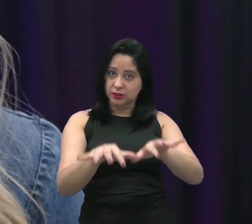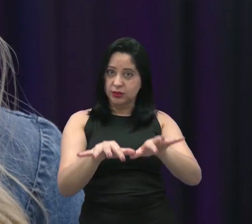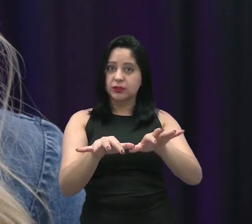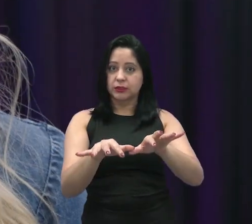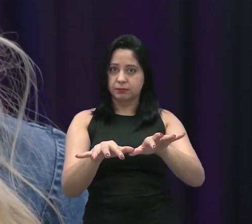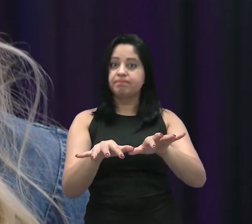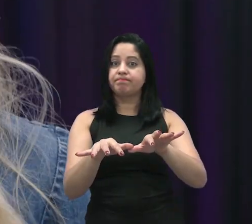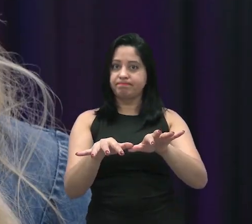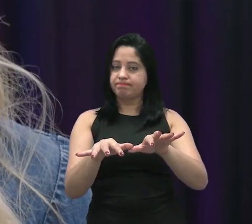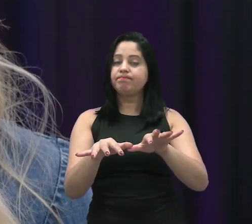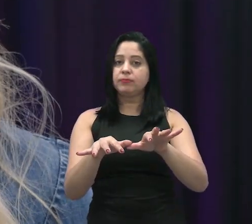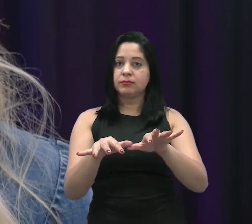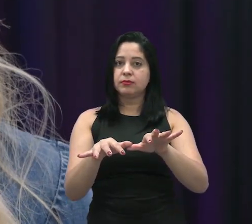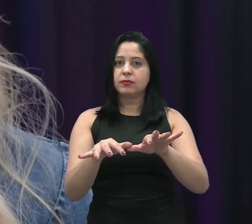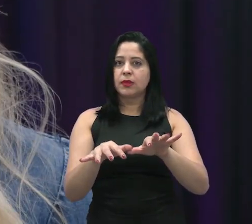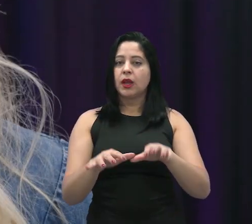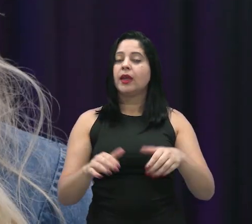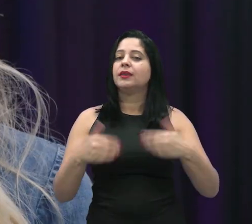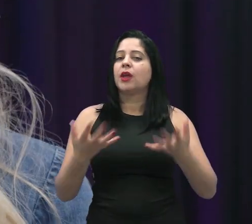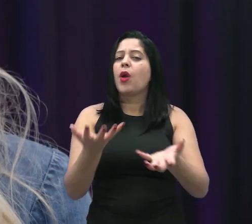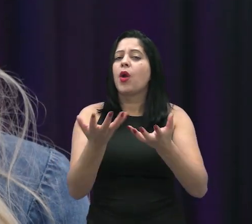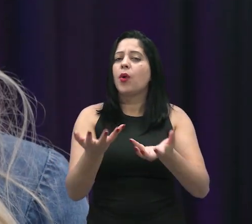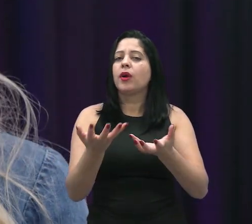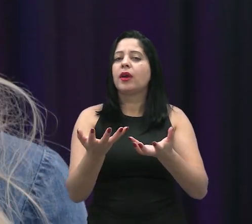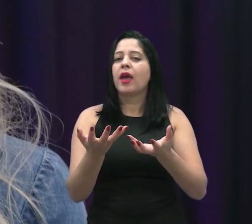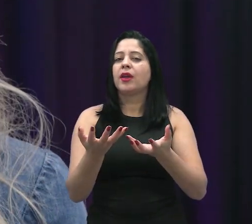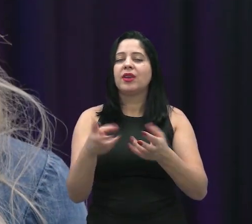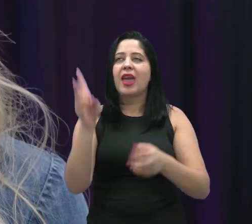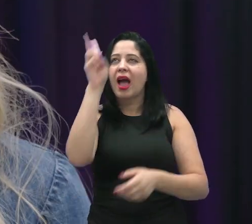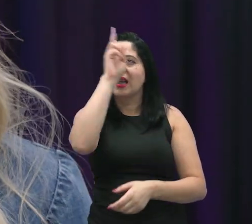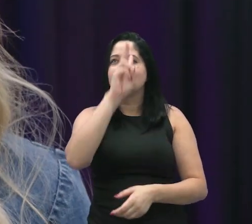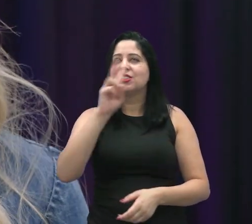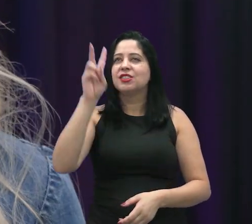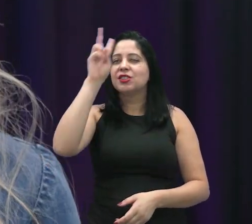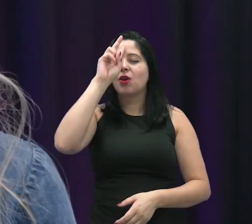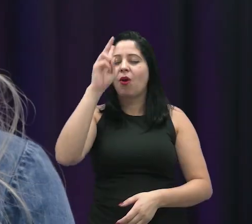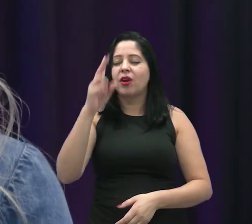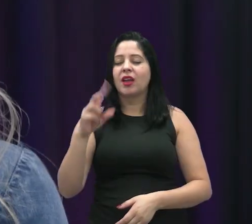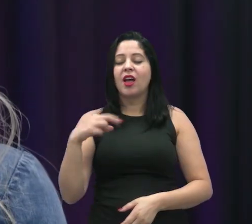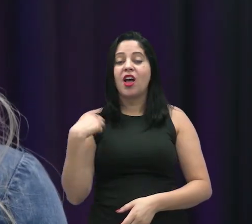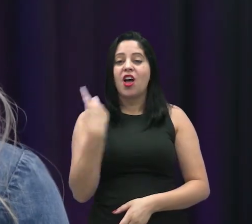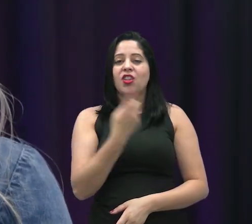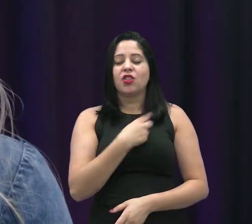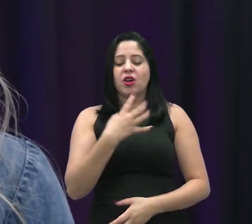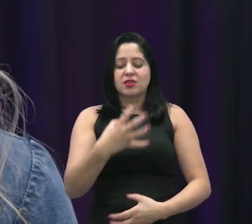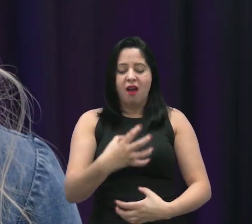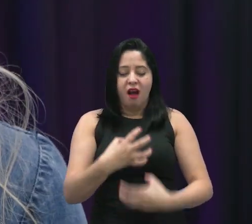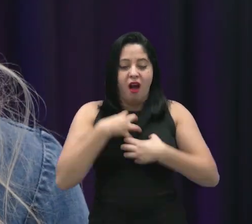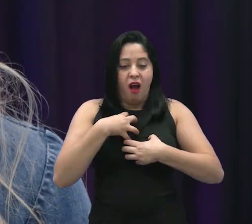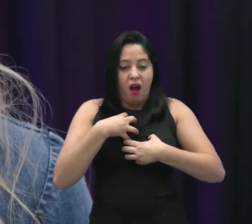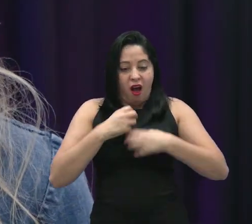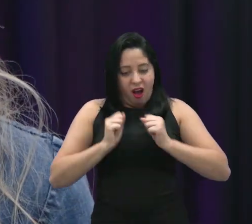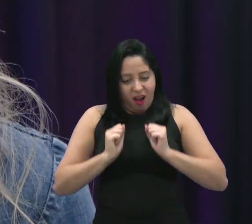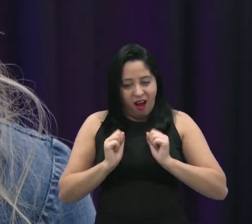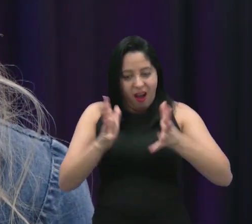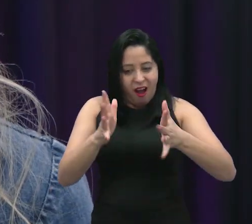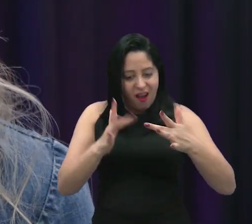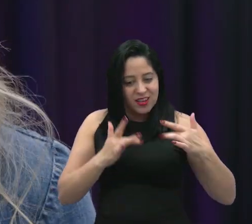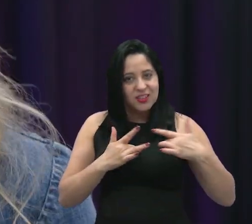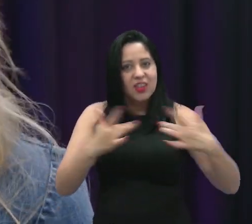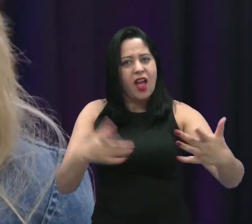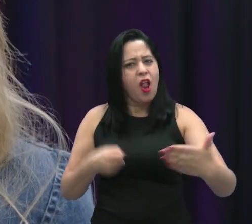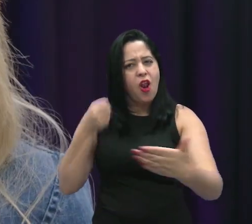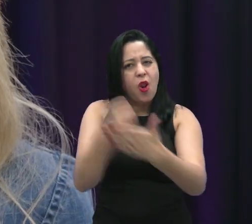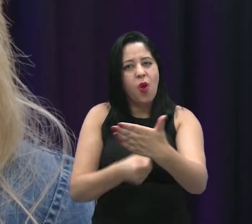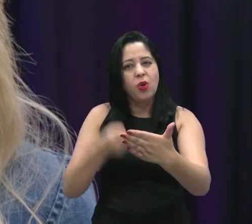na sociedade. E com isso tudo, o que desejamos é que essas histórias nos inspirem a agir, a sermos mais